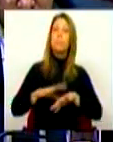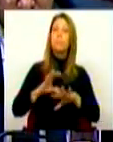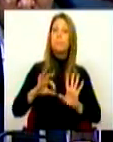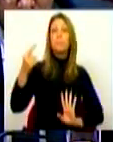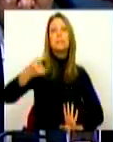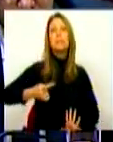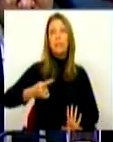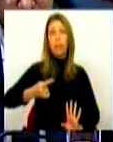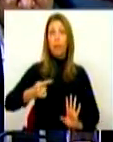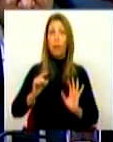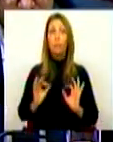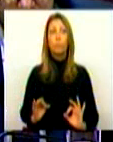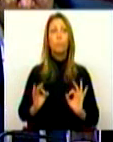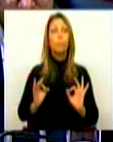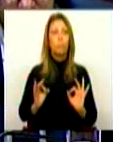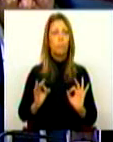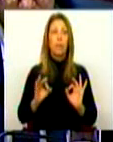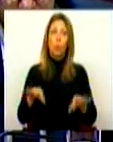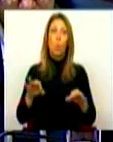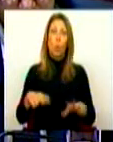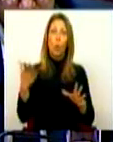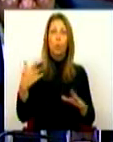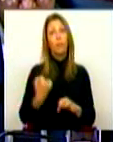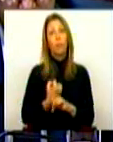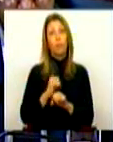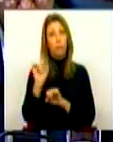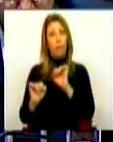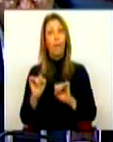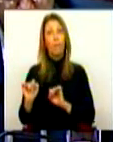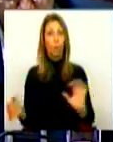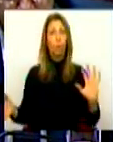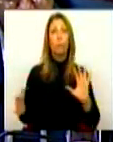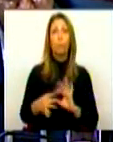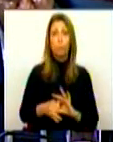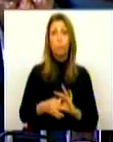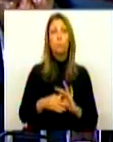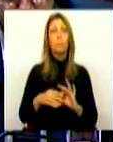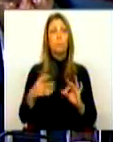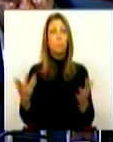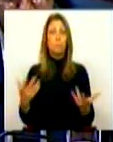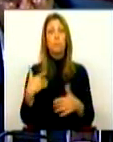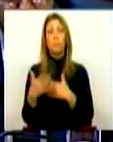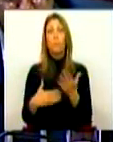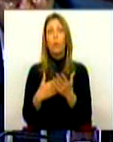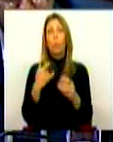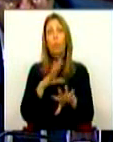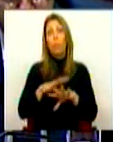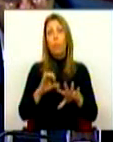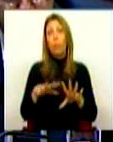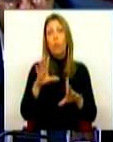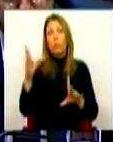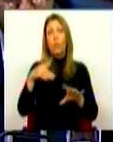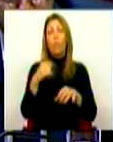E por isso devem estar estritamente associadas as suas funções à manutenção das funções dos membros do Governo.